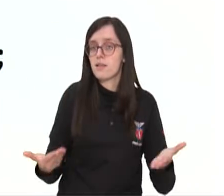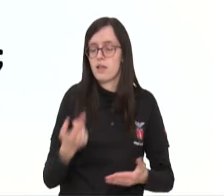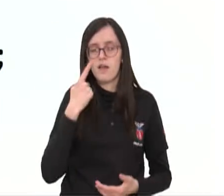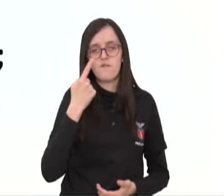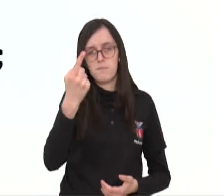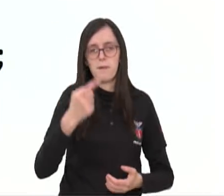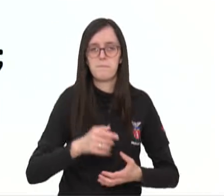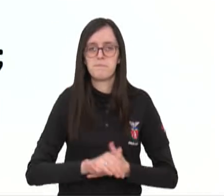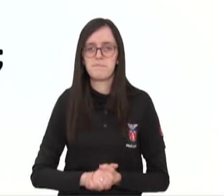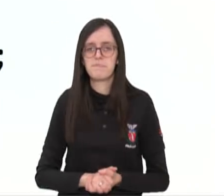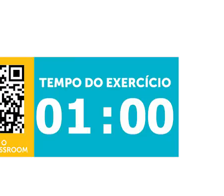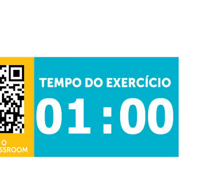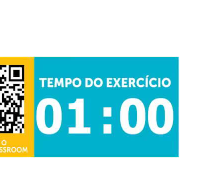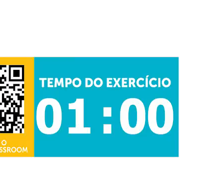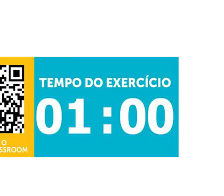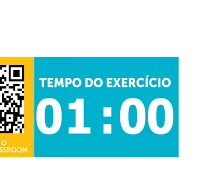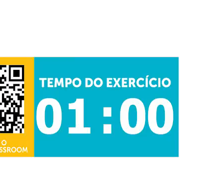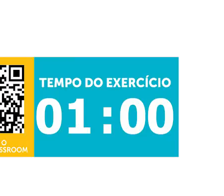Vai lá.